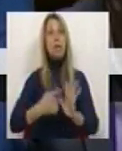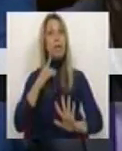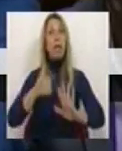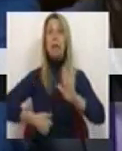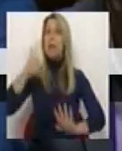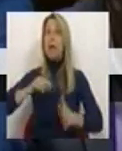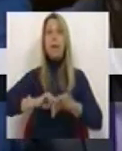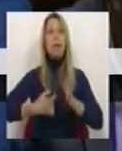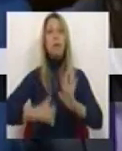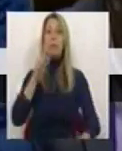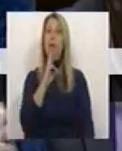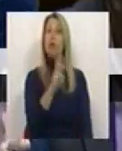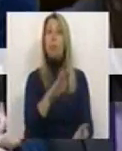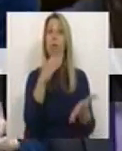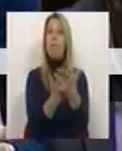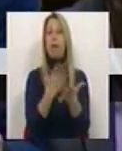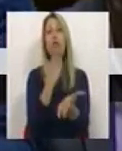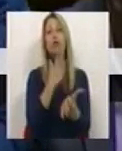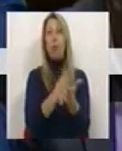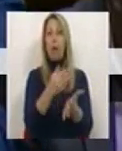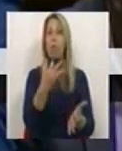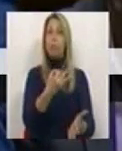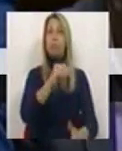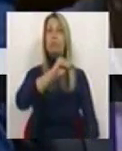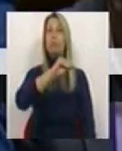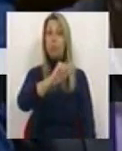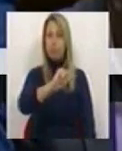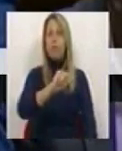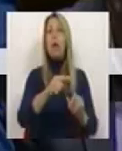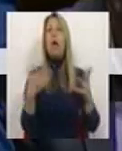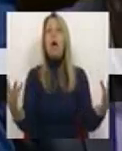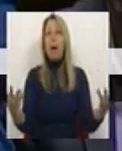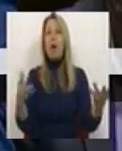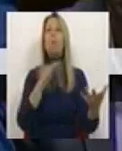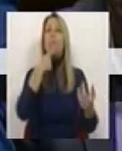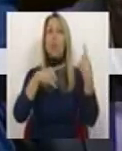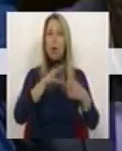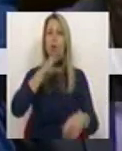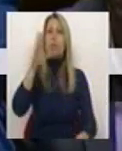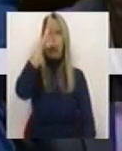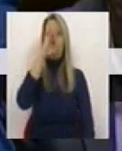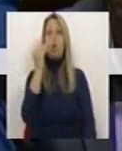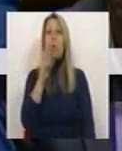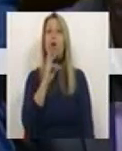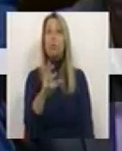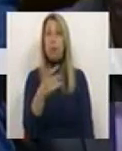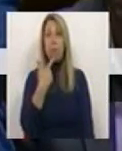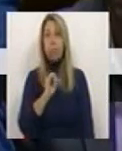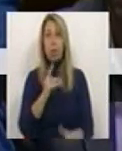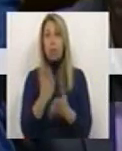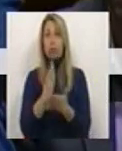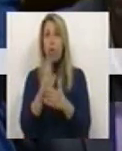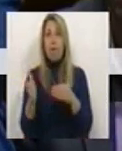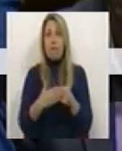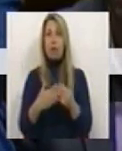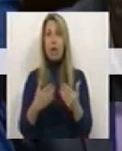de responder à escola Alexandre Herculano. E a pergunta, Sr. Primeiro-Ministro, é como é que respondemos agora? Nós não podemos ter esta escola fechada, como não